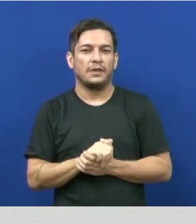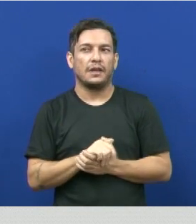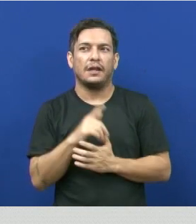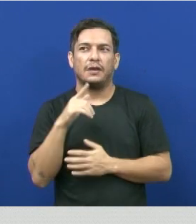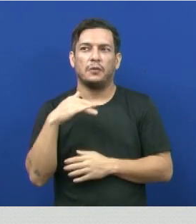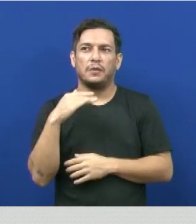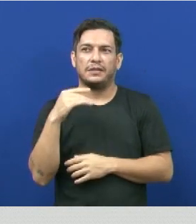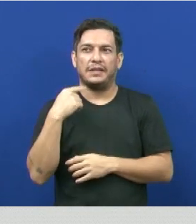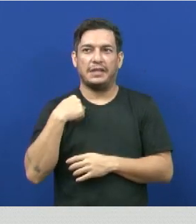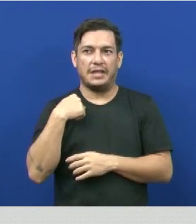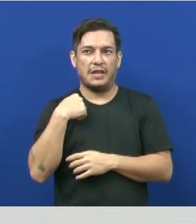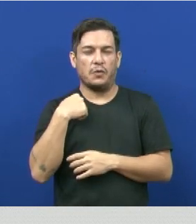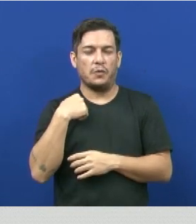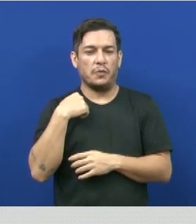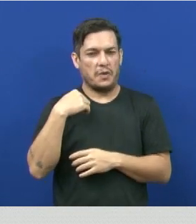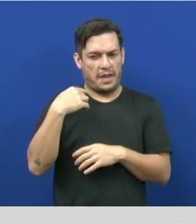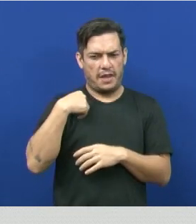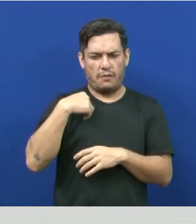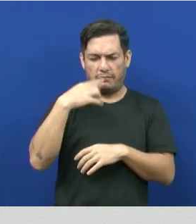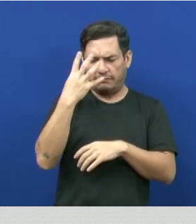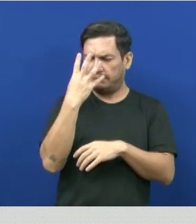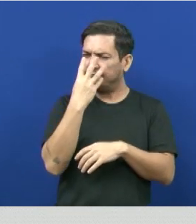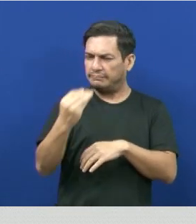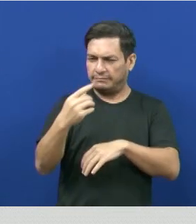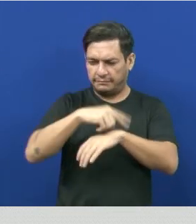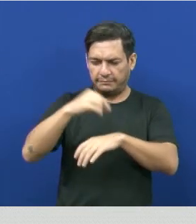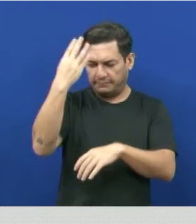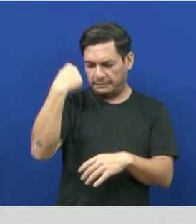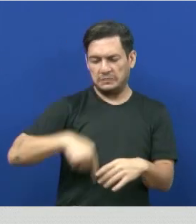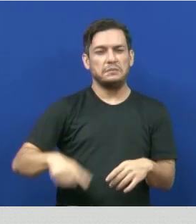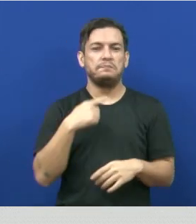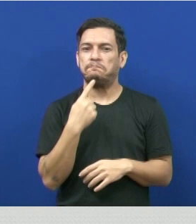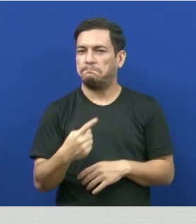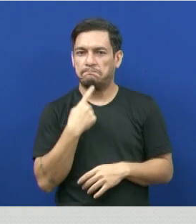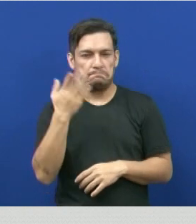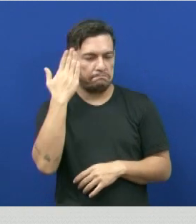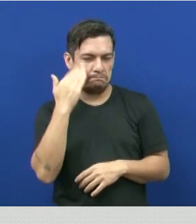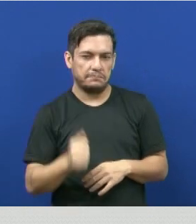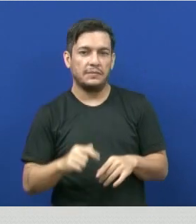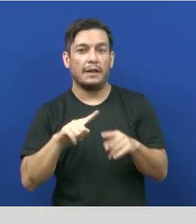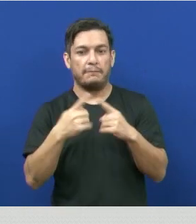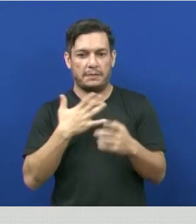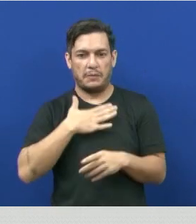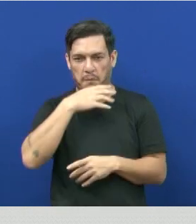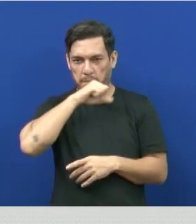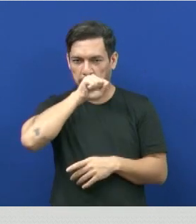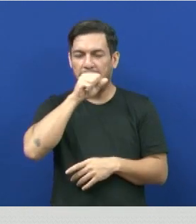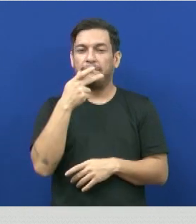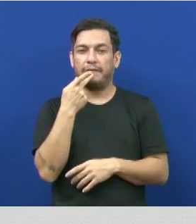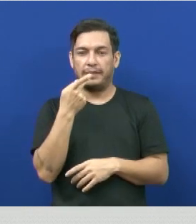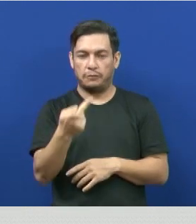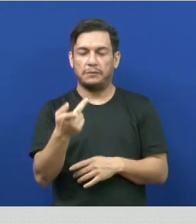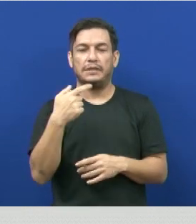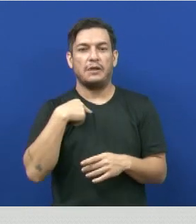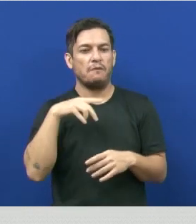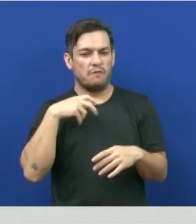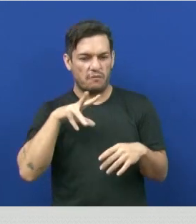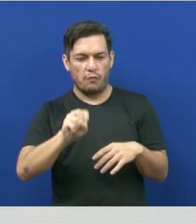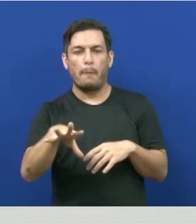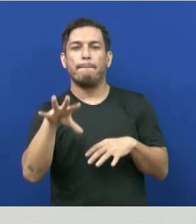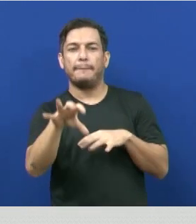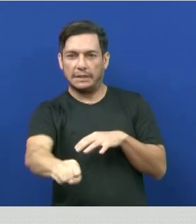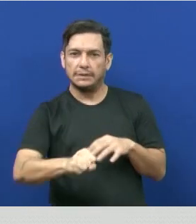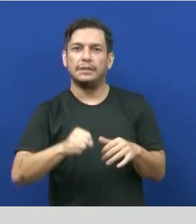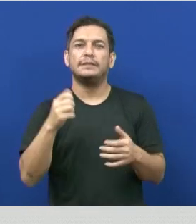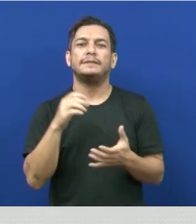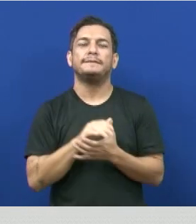pititico eu quem era o lobisomem ninguém sabia uma meu pai disse assim eu vou pegar